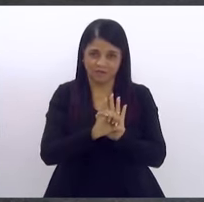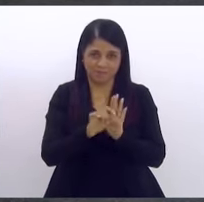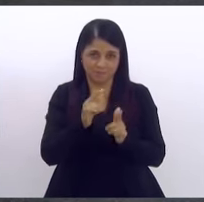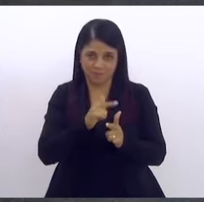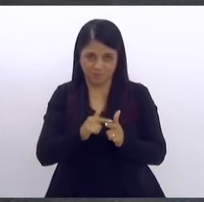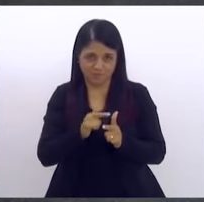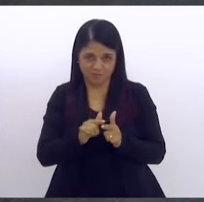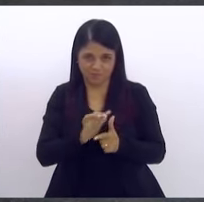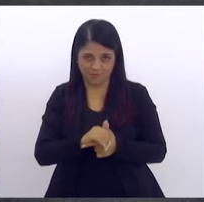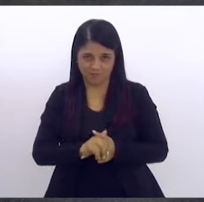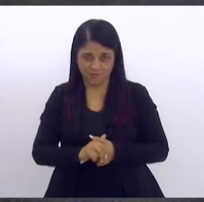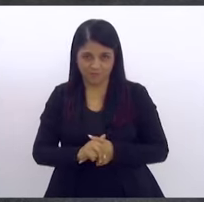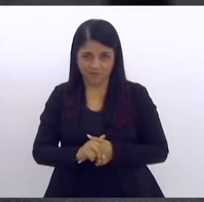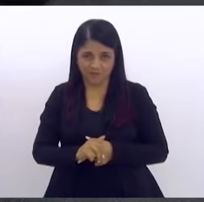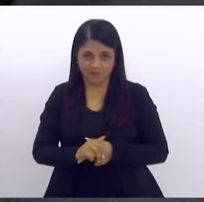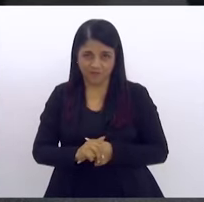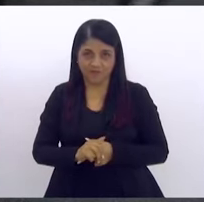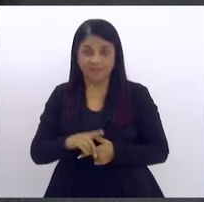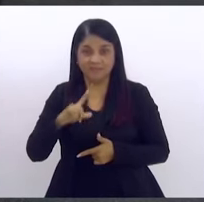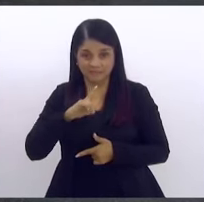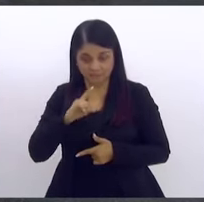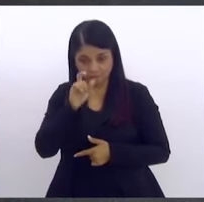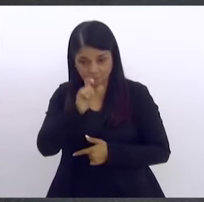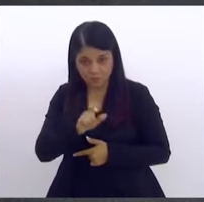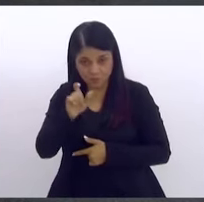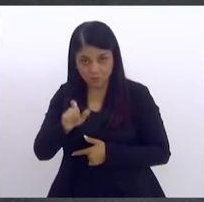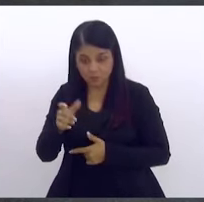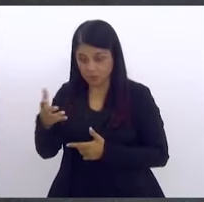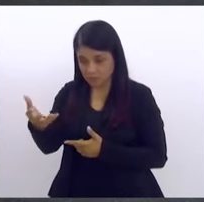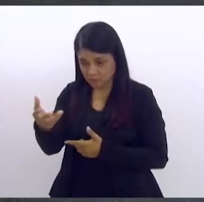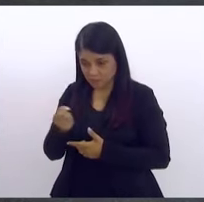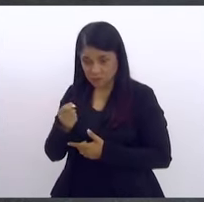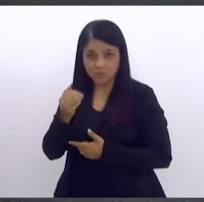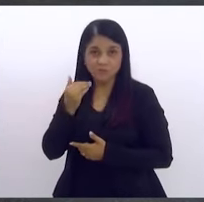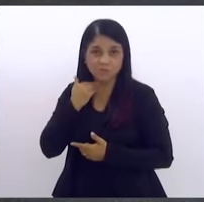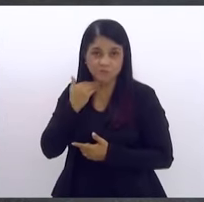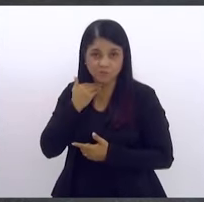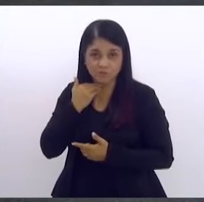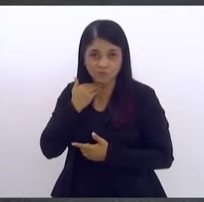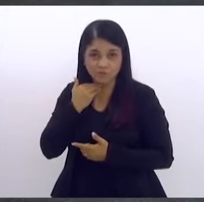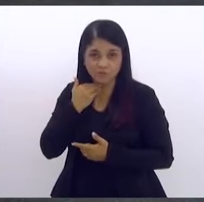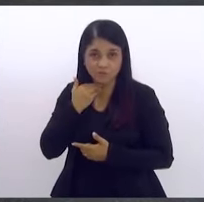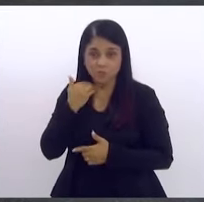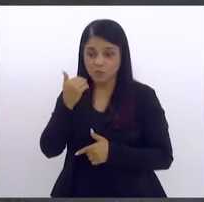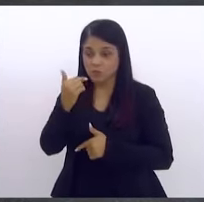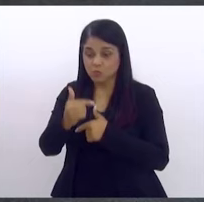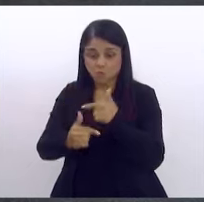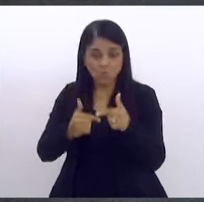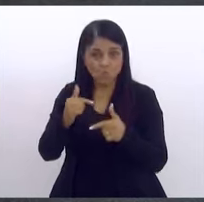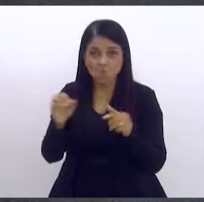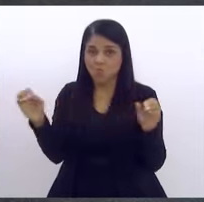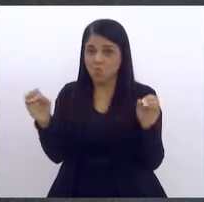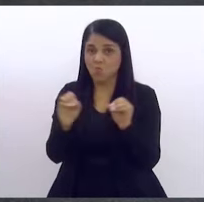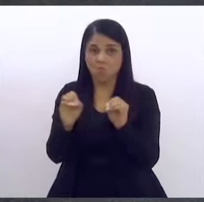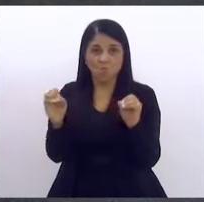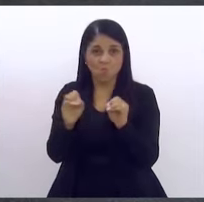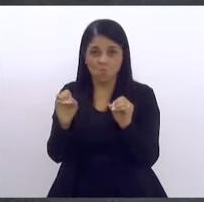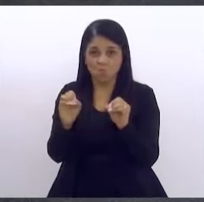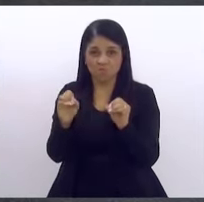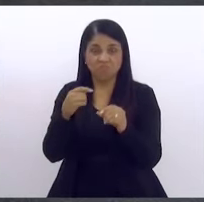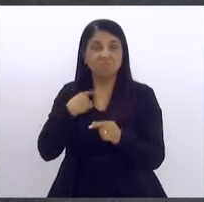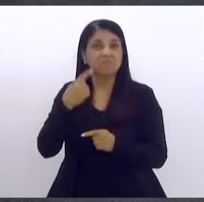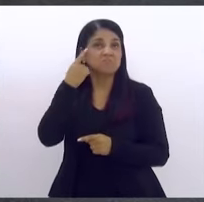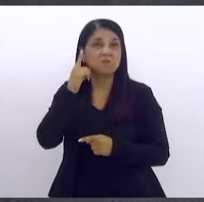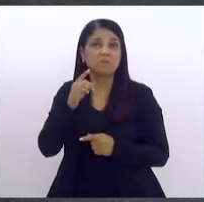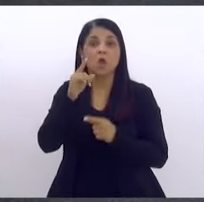problemas. Porque tem gente que sacou na boca do cofre e sequer lá trabalhou. Não sabia nem onde